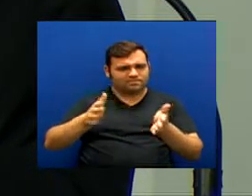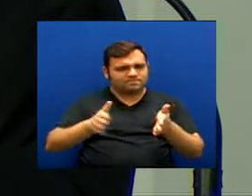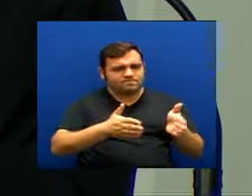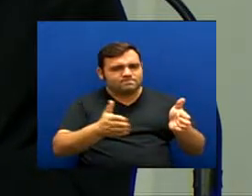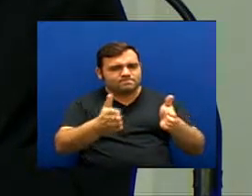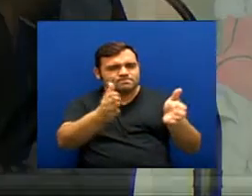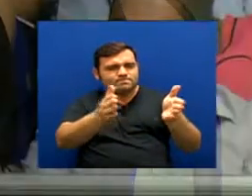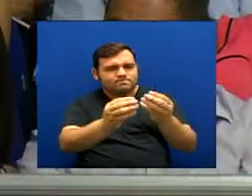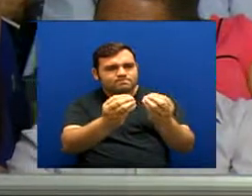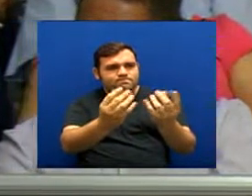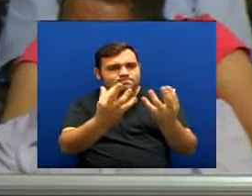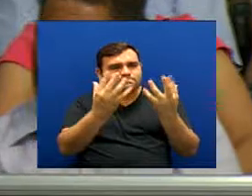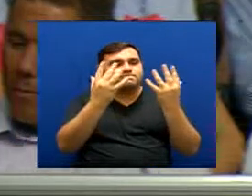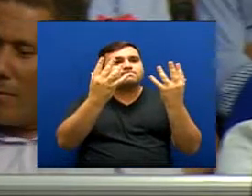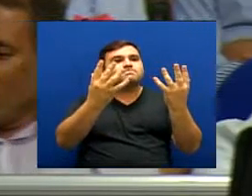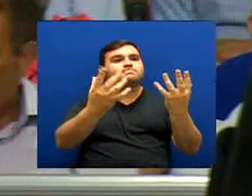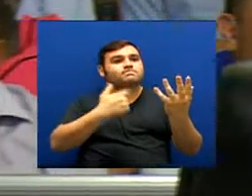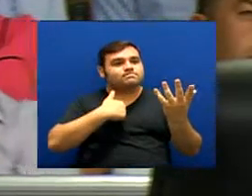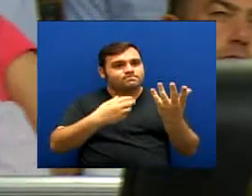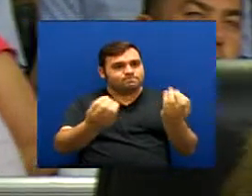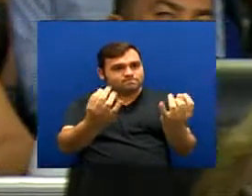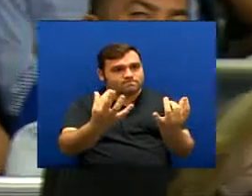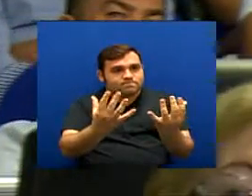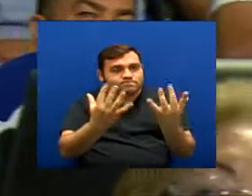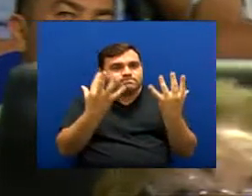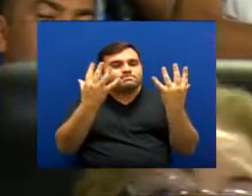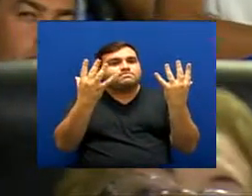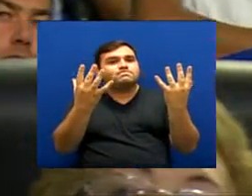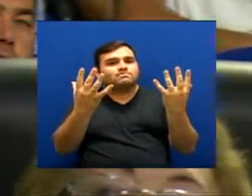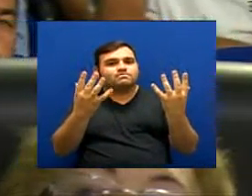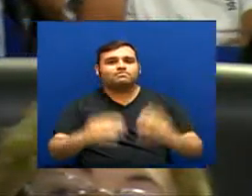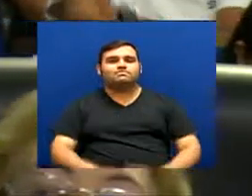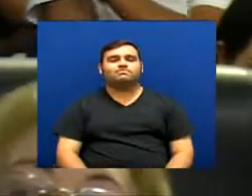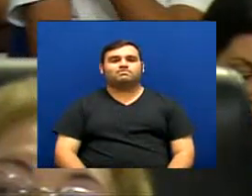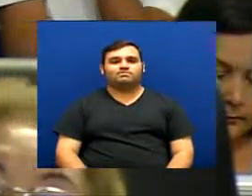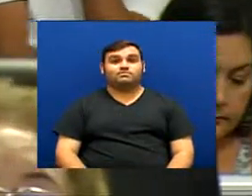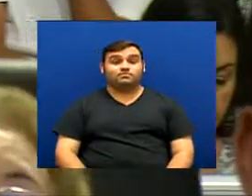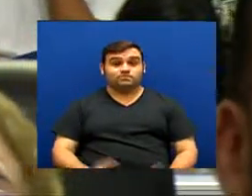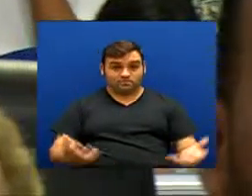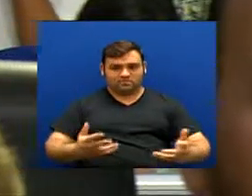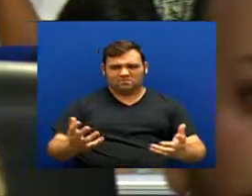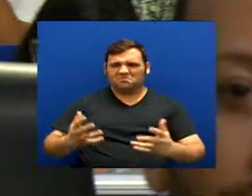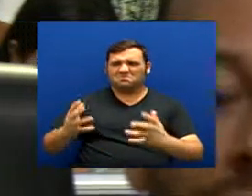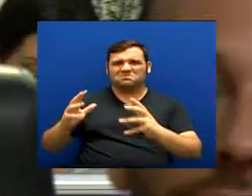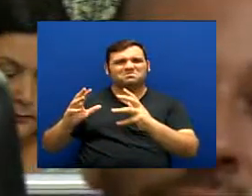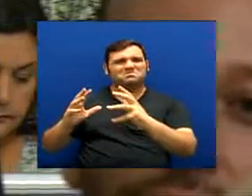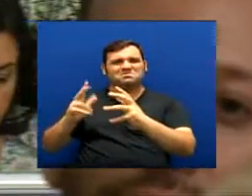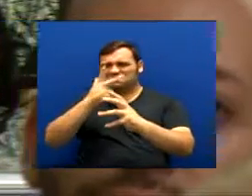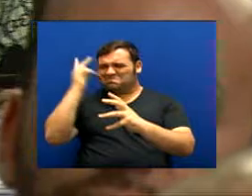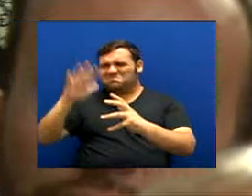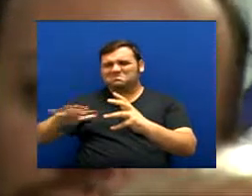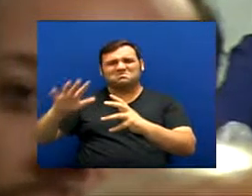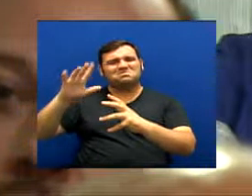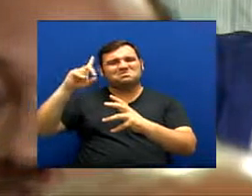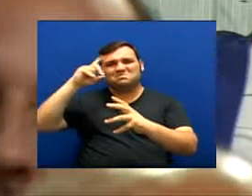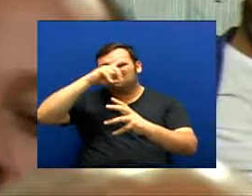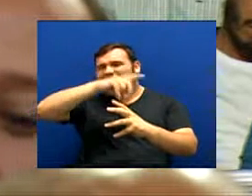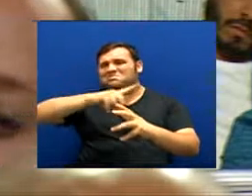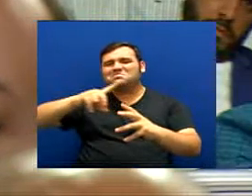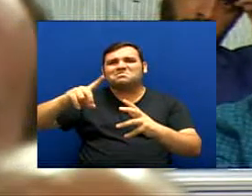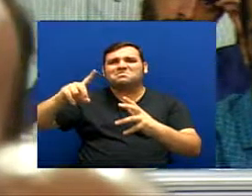porque trabalham para o bem de todos. E não fazem isso por vanglória, nem